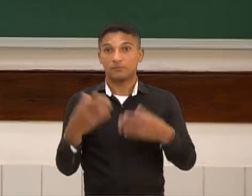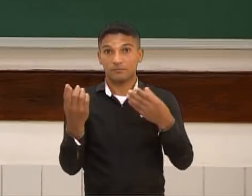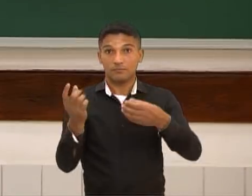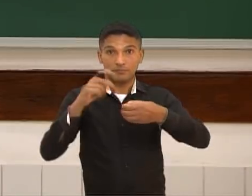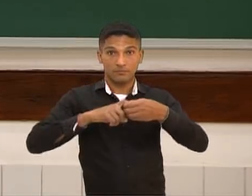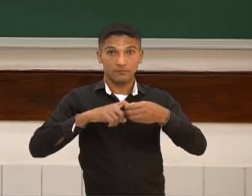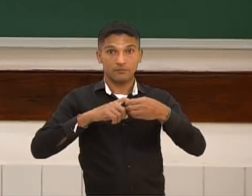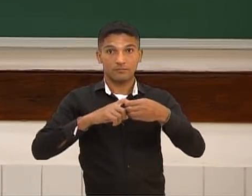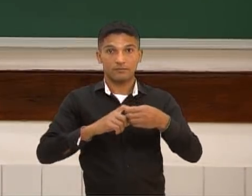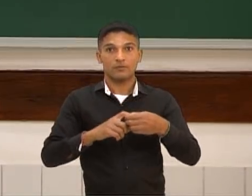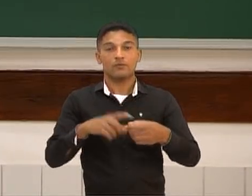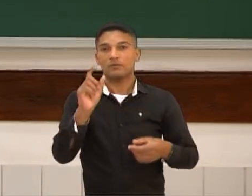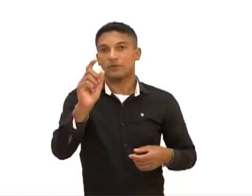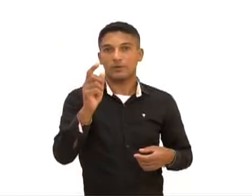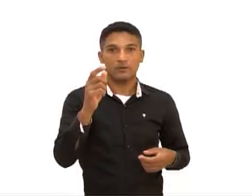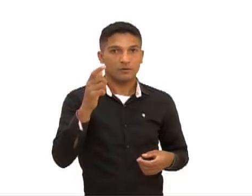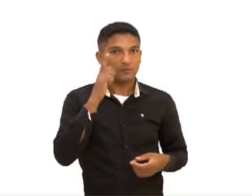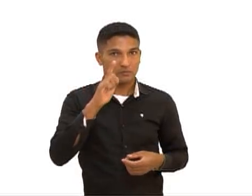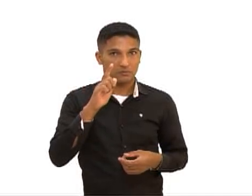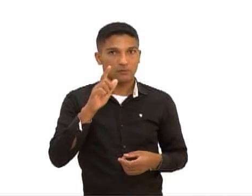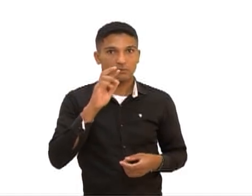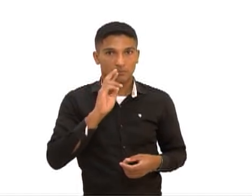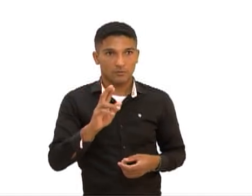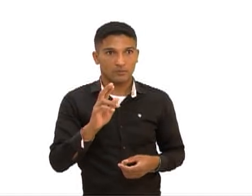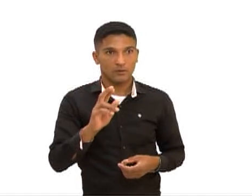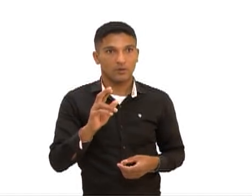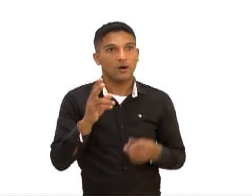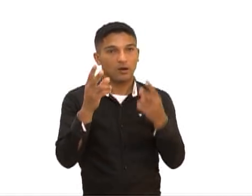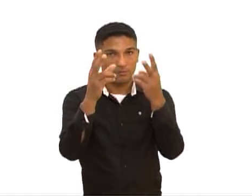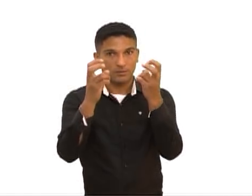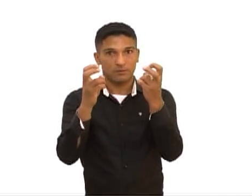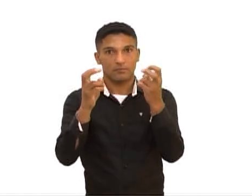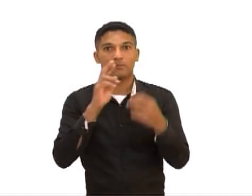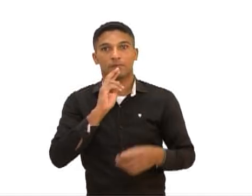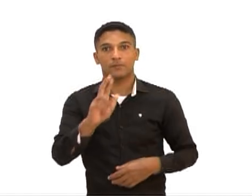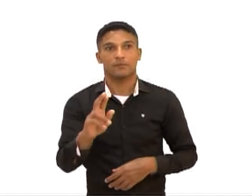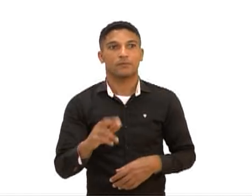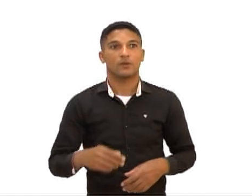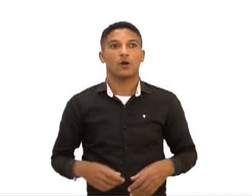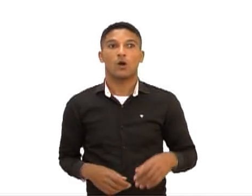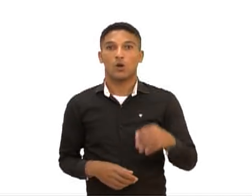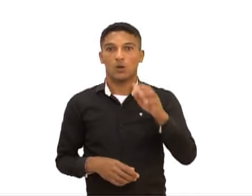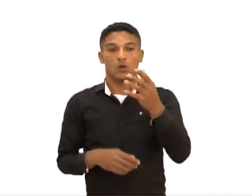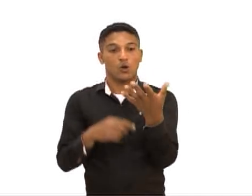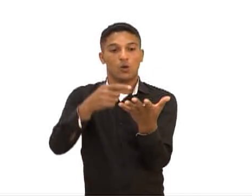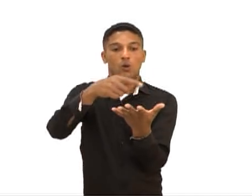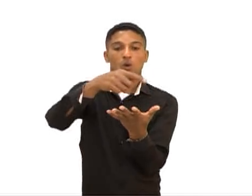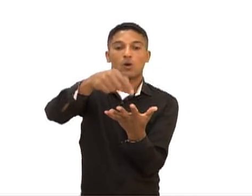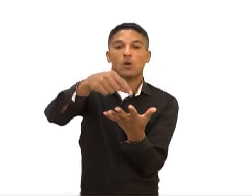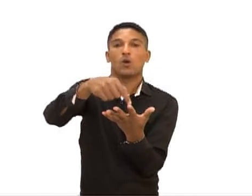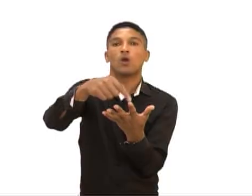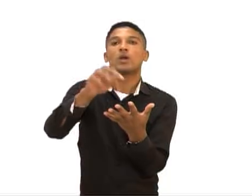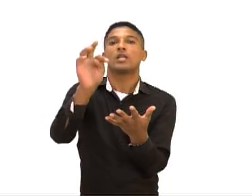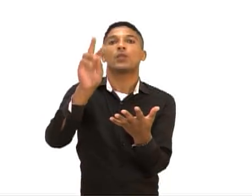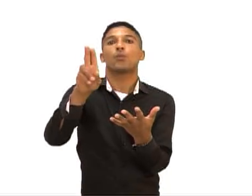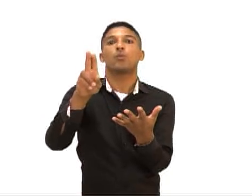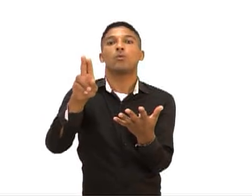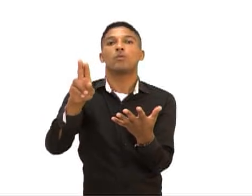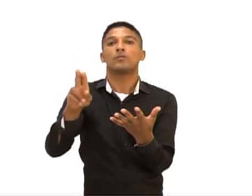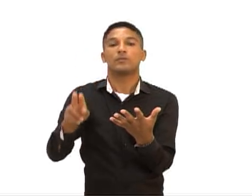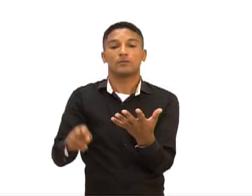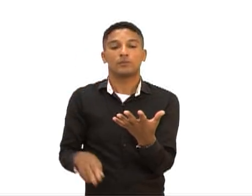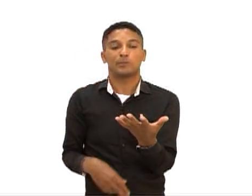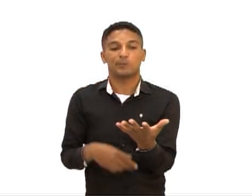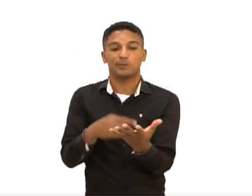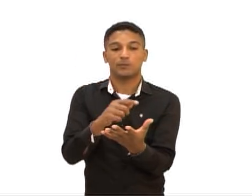Retornando então, o pessoal acertou quem preencheu, primeiro utilizando o tu e o vós, que são a segunda pessoa do singular e do